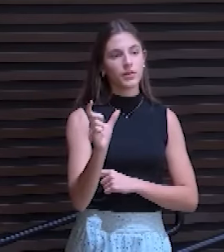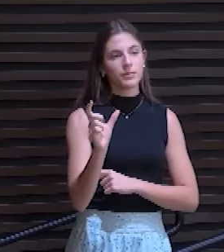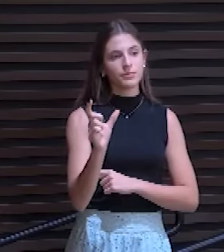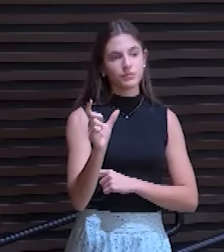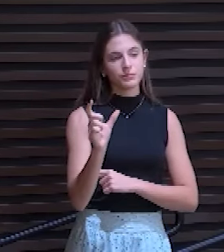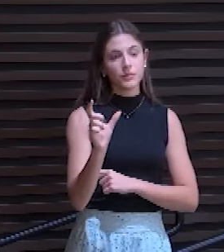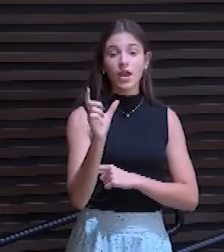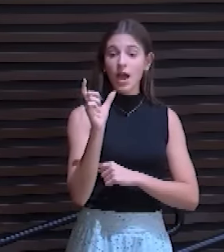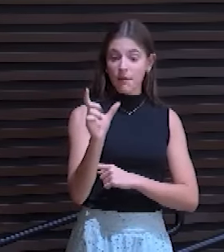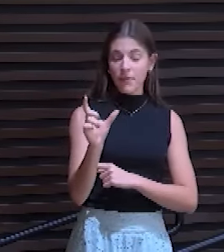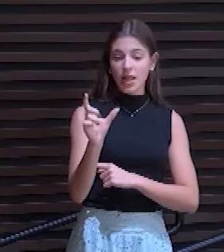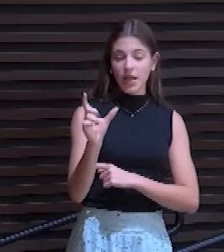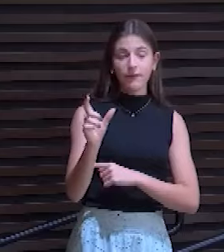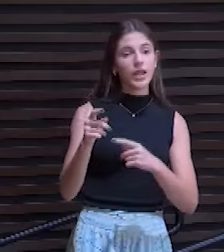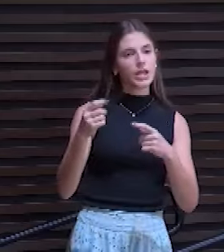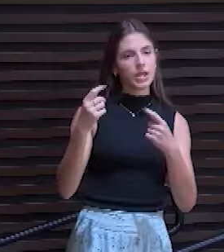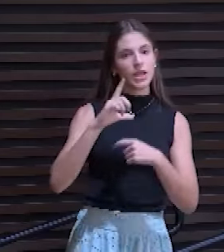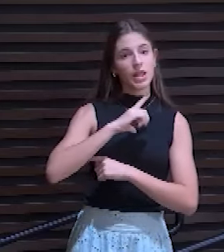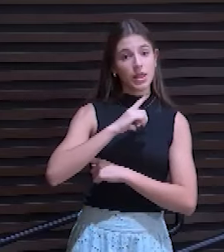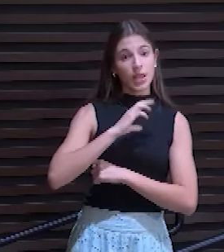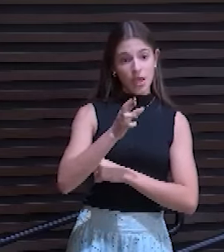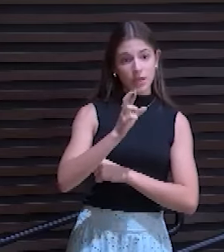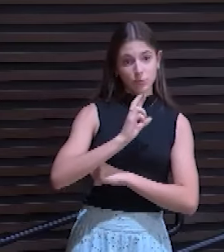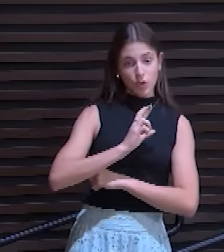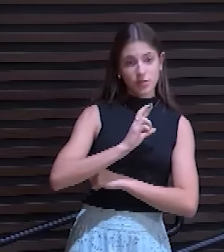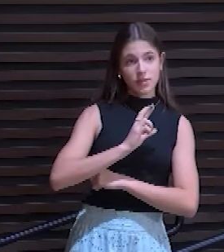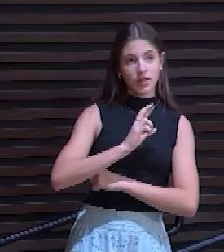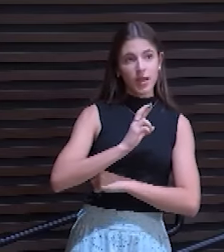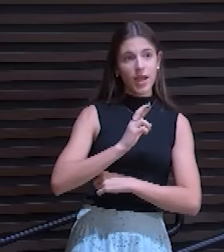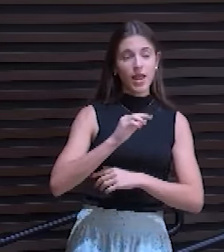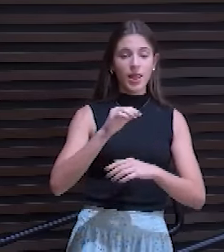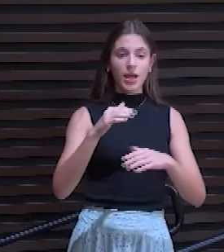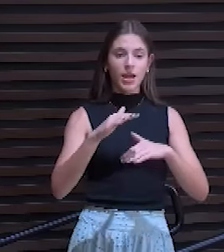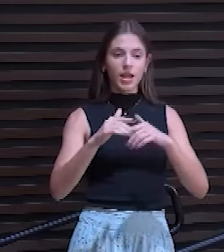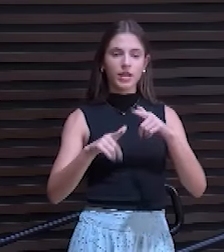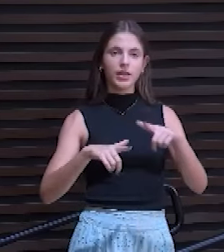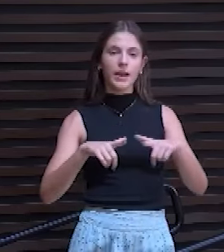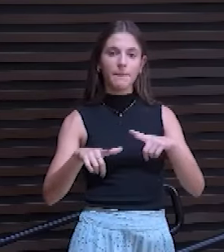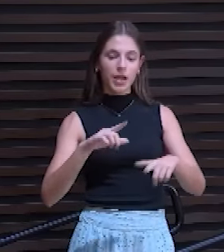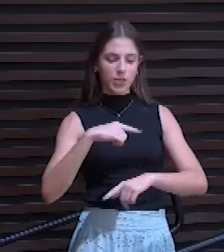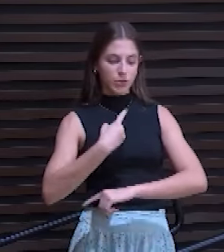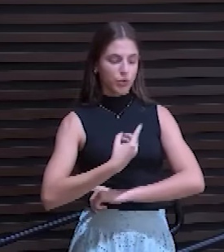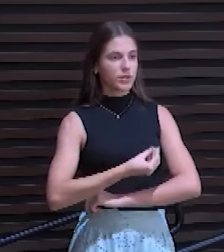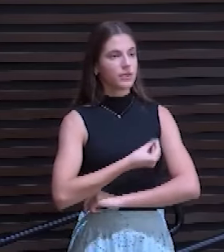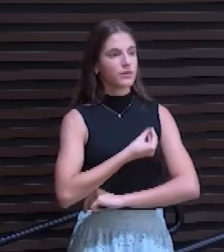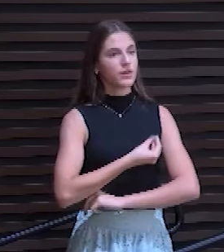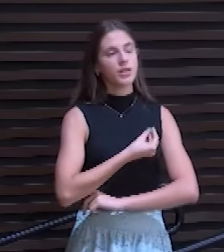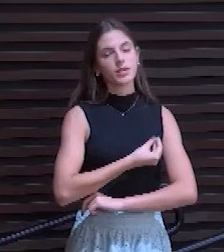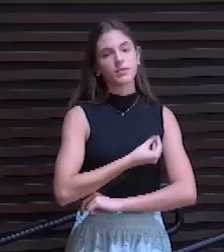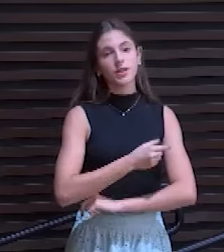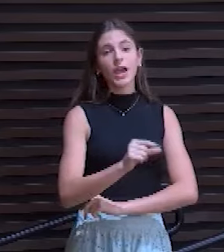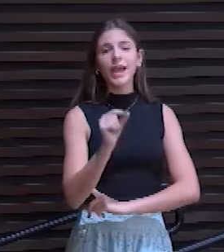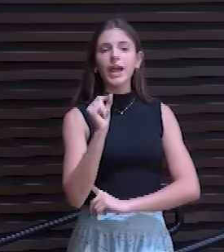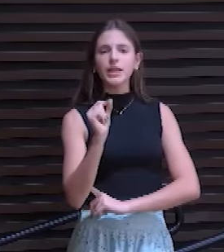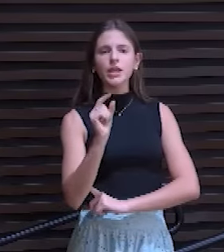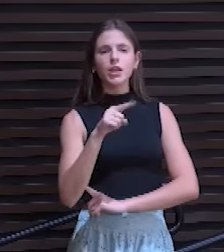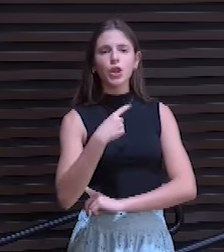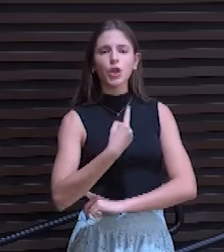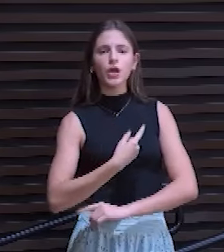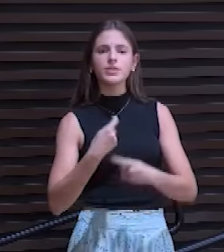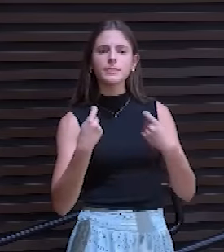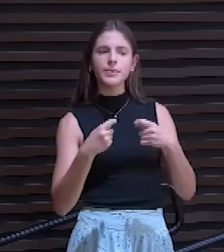não volta vazia, ela vai operando nas nossas vidas. O que nós realmente precisamos?